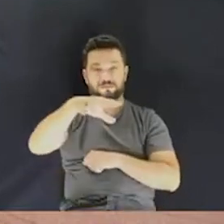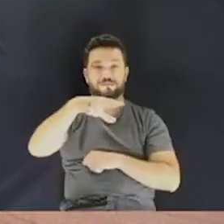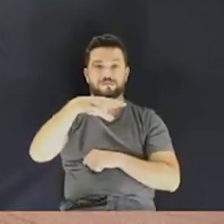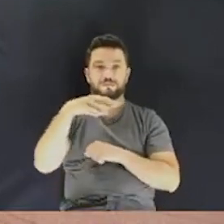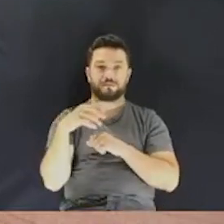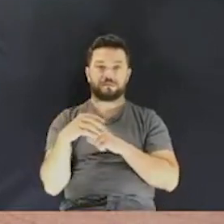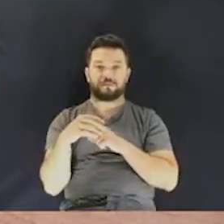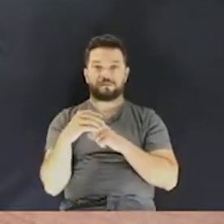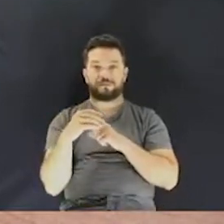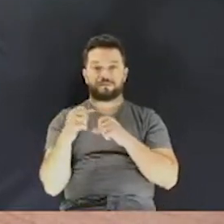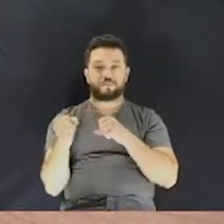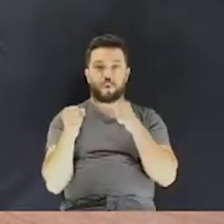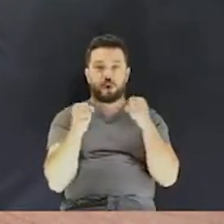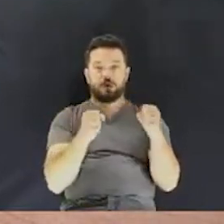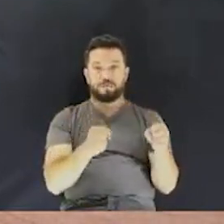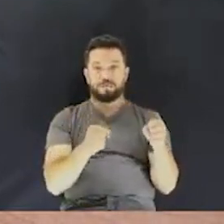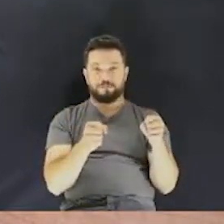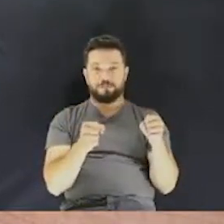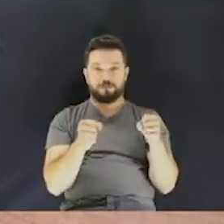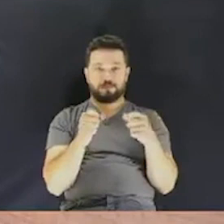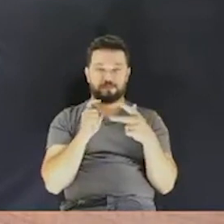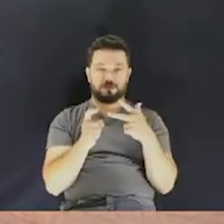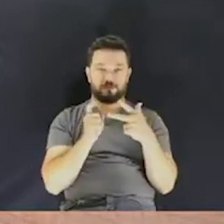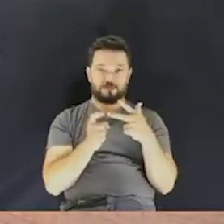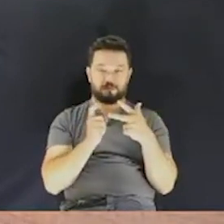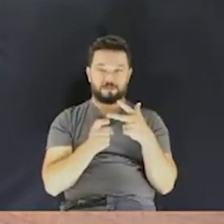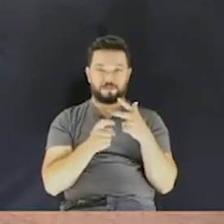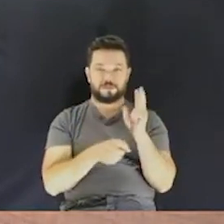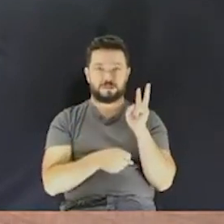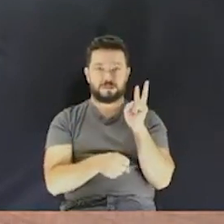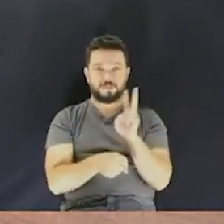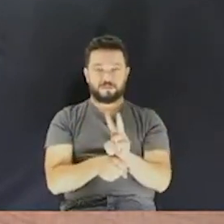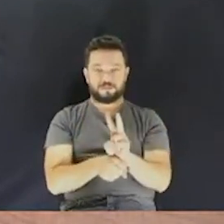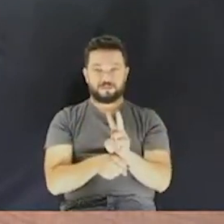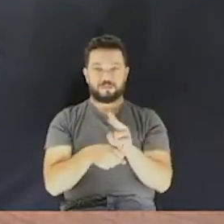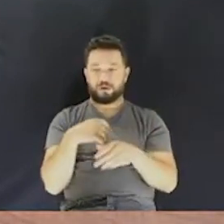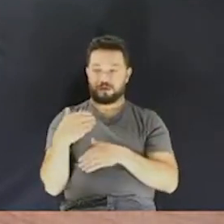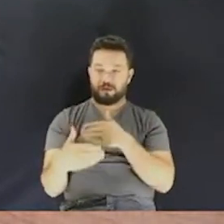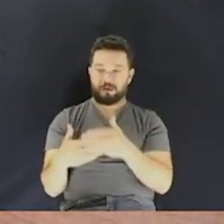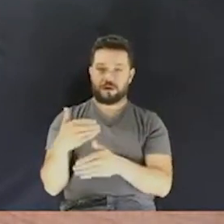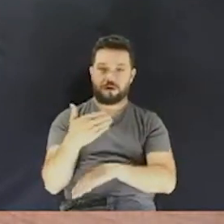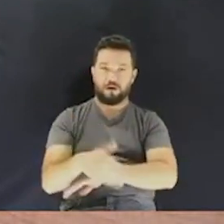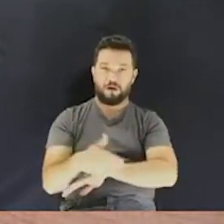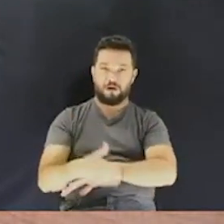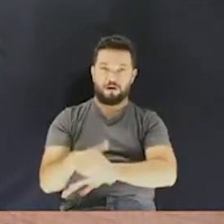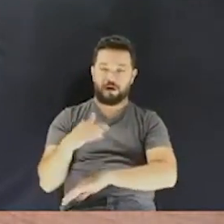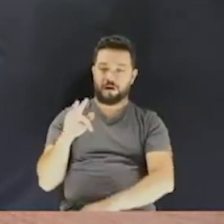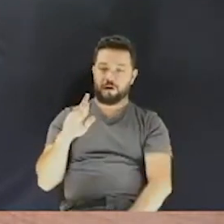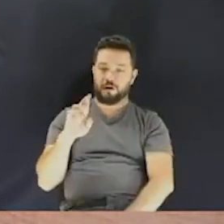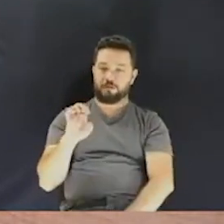revitalização no entorno da área de preservação ambiental e proteção em toda a extensão da Rua Frederico Estela no bairro